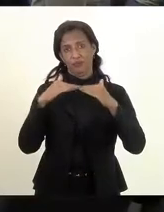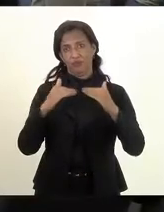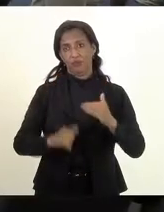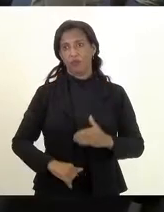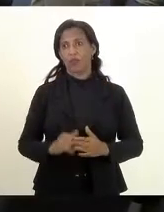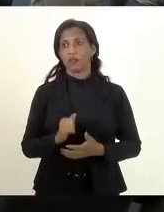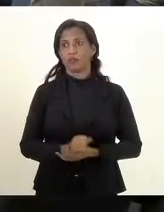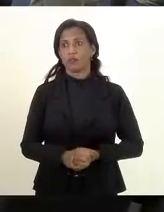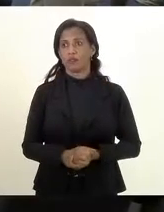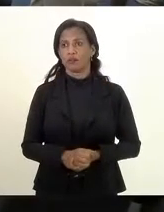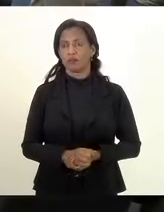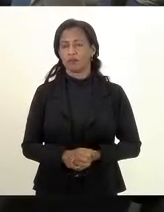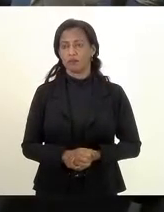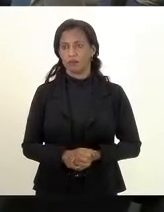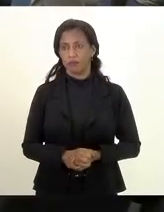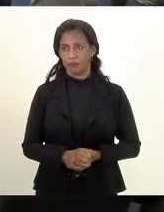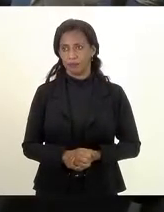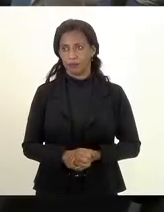Não sei se o Luiz Paulo ajuda.